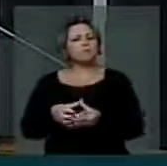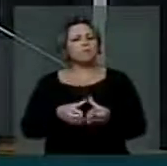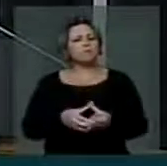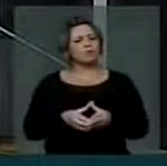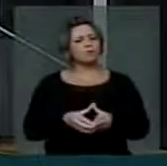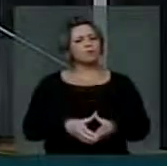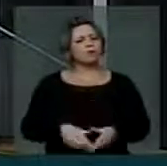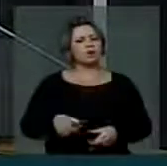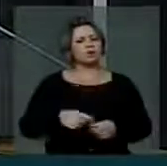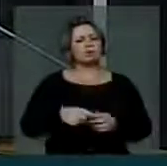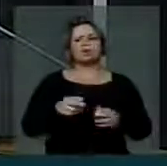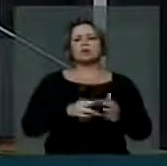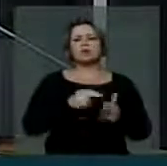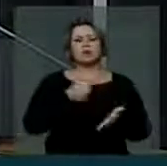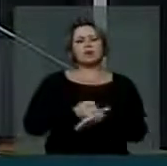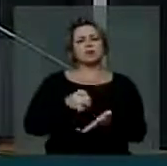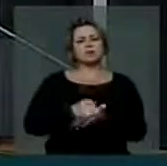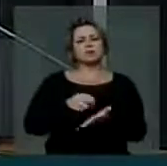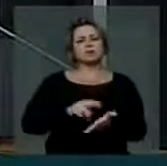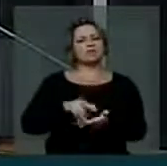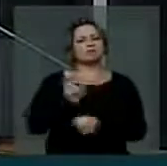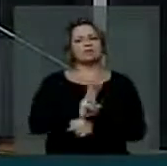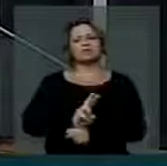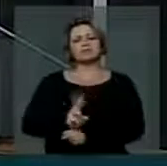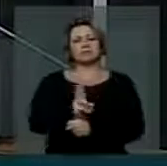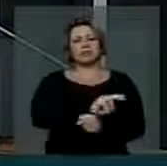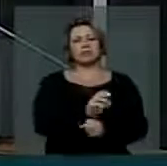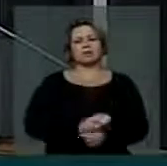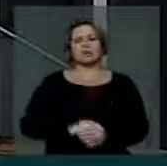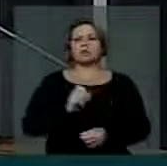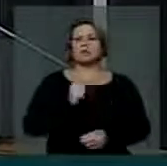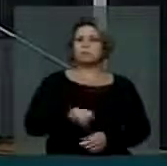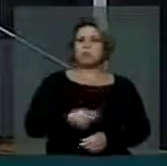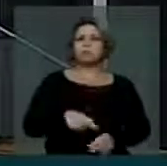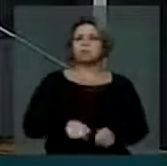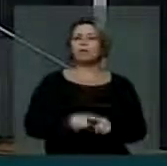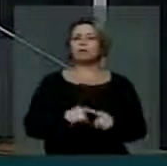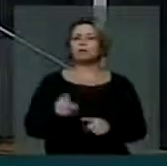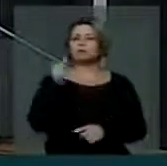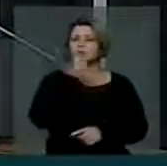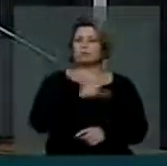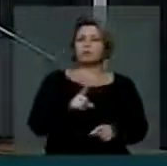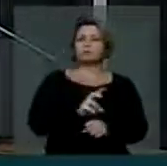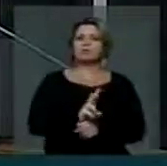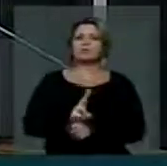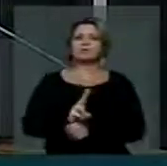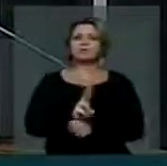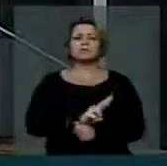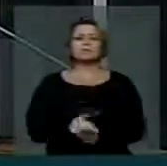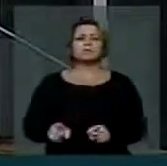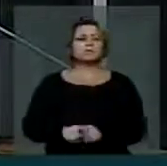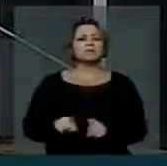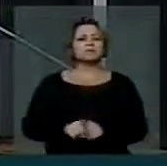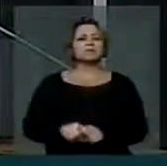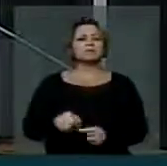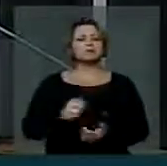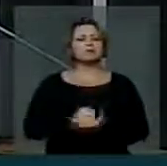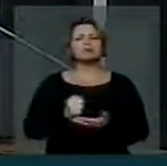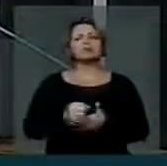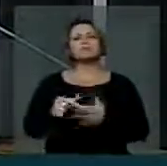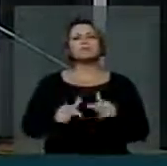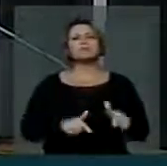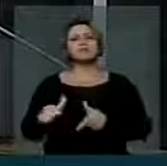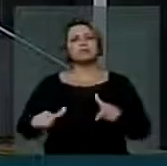ainda pouco regulado e pouco fiscalizado. Em recente aferição dos serviços das